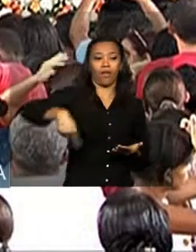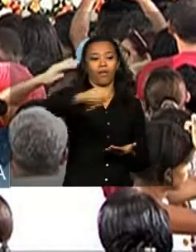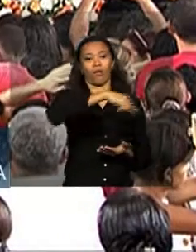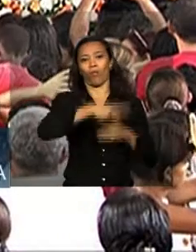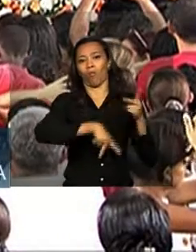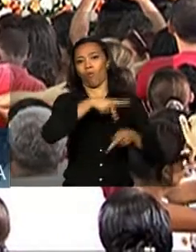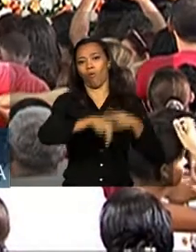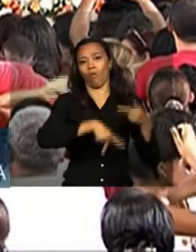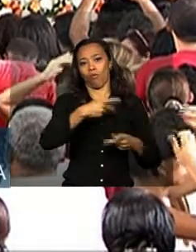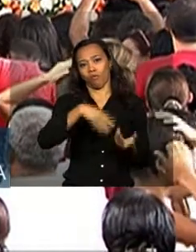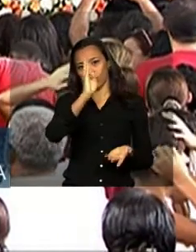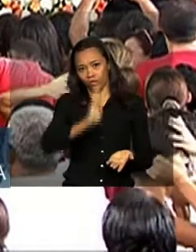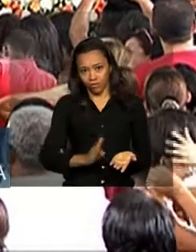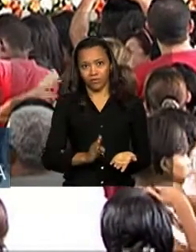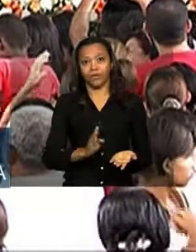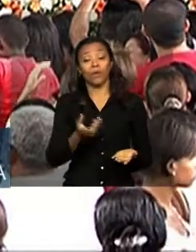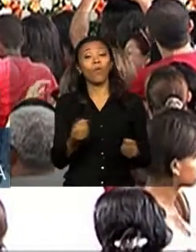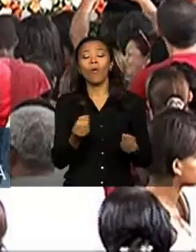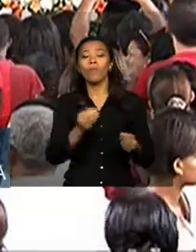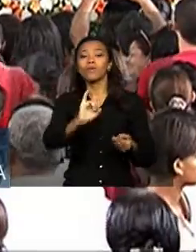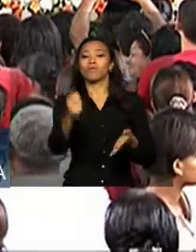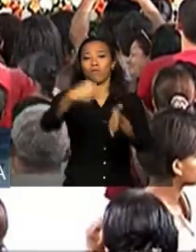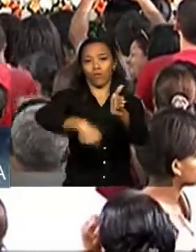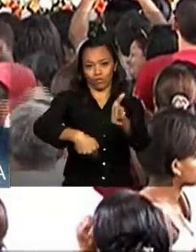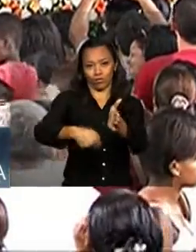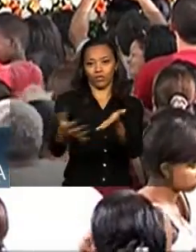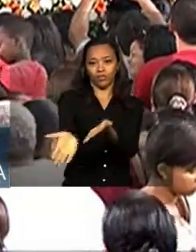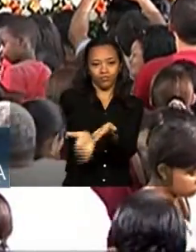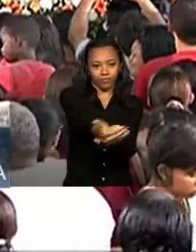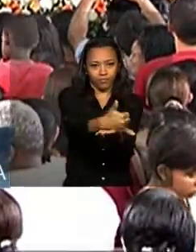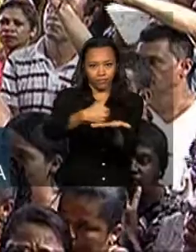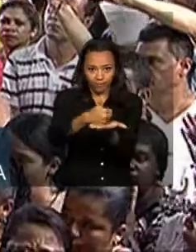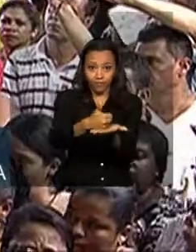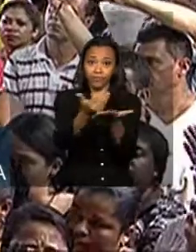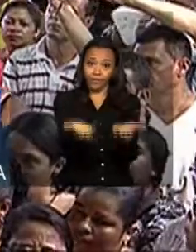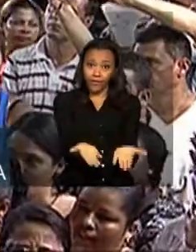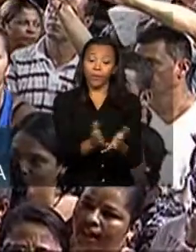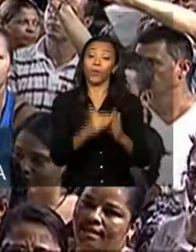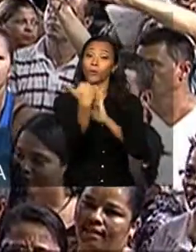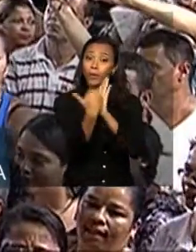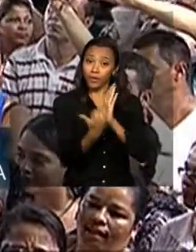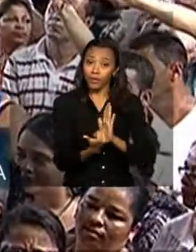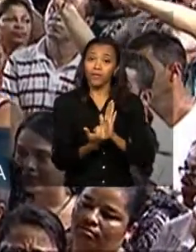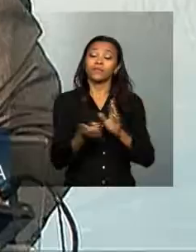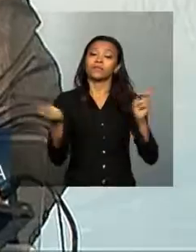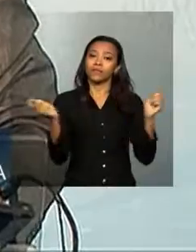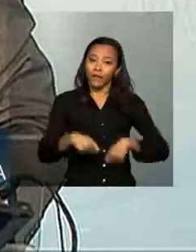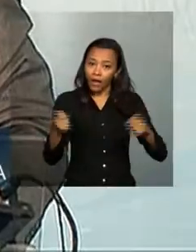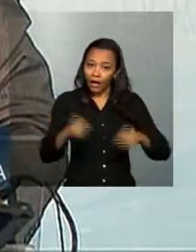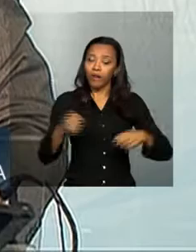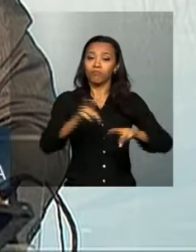brasileiro através dos impostos arrecadados. E o programa existe porque existe uma